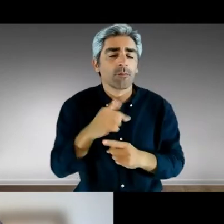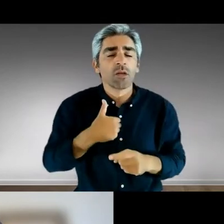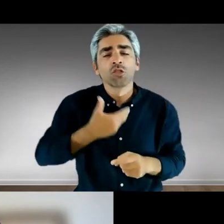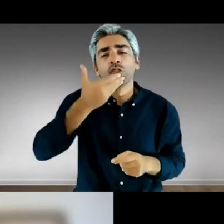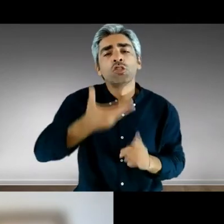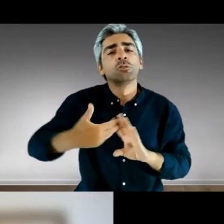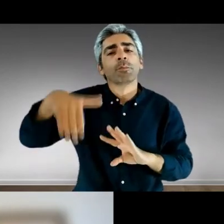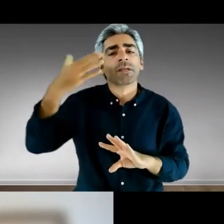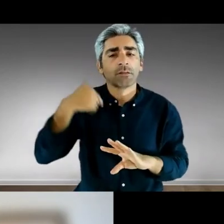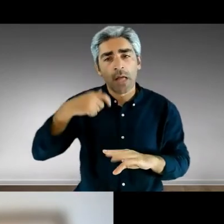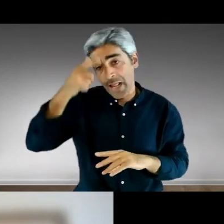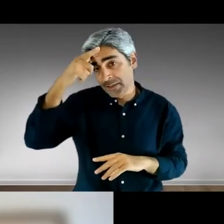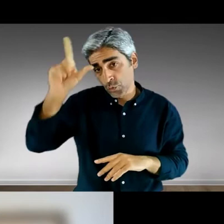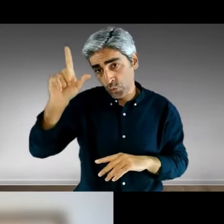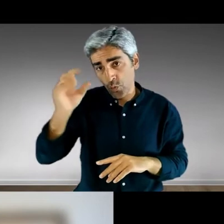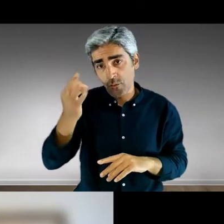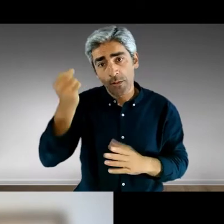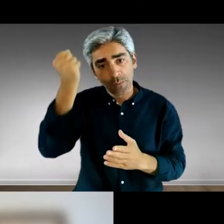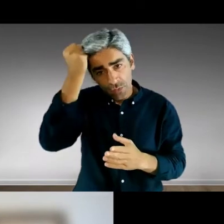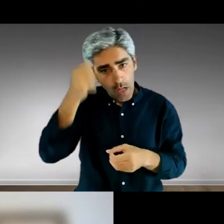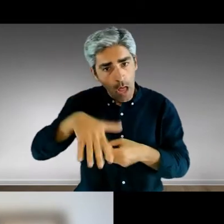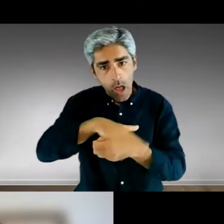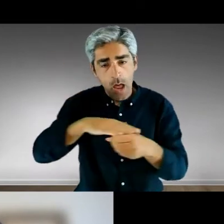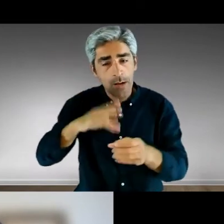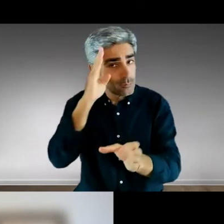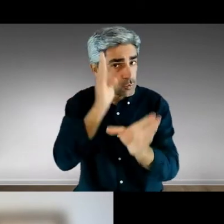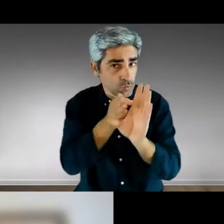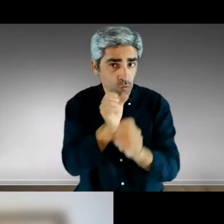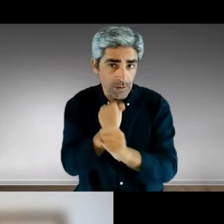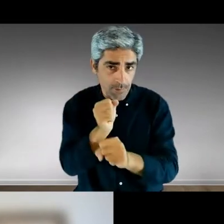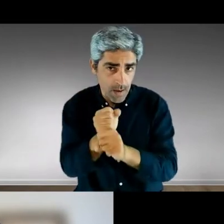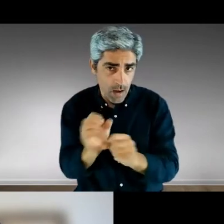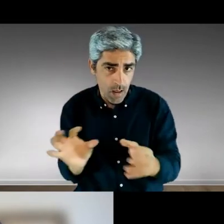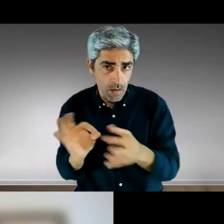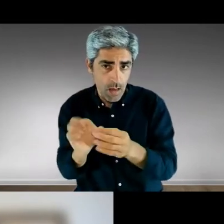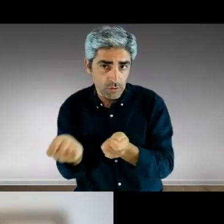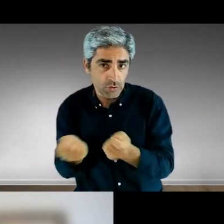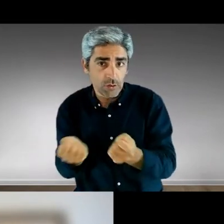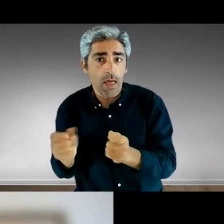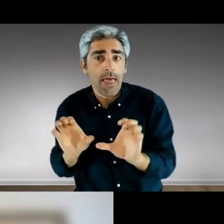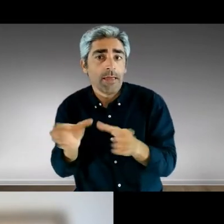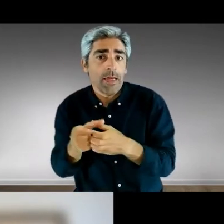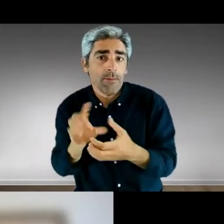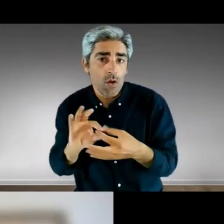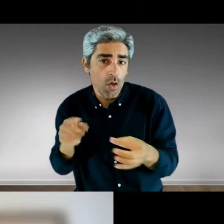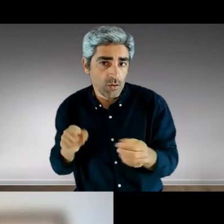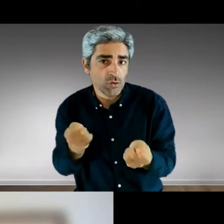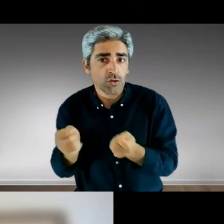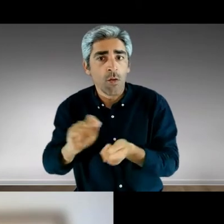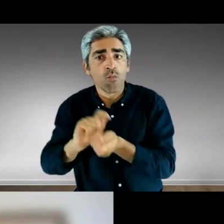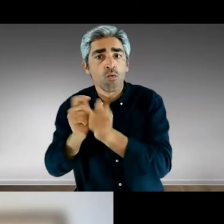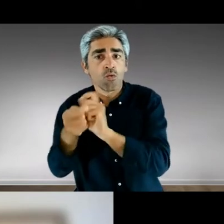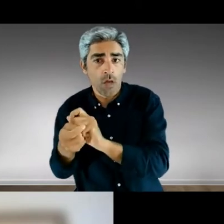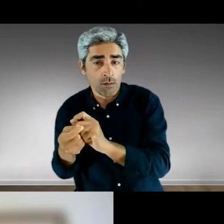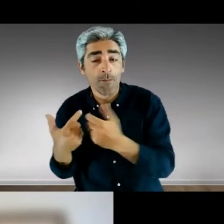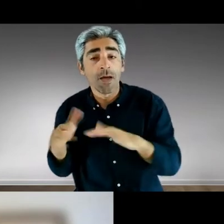eu sou licenciada e tirei um mestrado na área da psicologia de trabalho, portanto, muito ligada a esta gestão de equipas, da gestão da mudança, mas